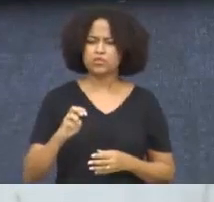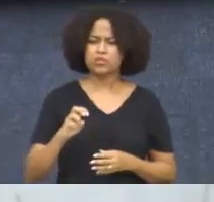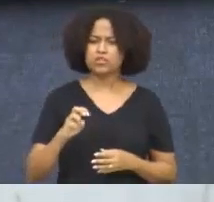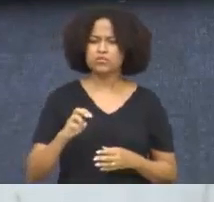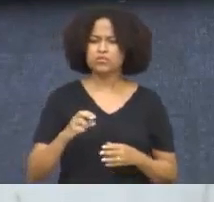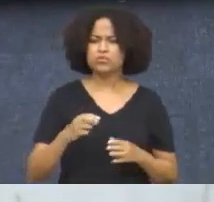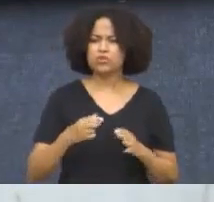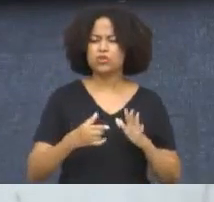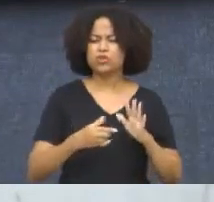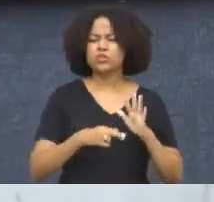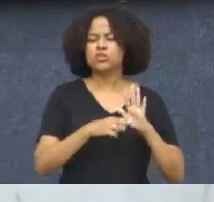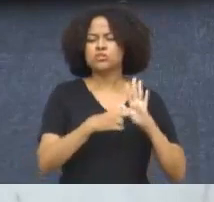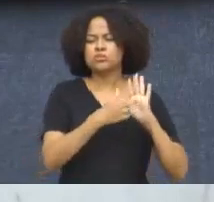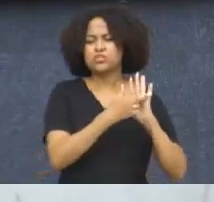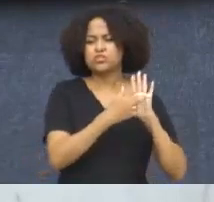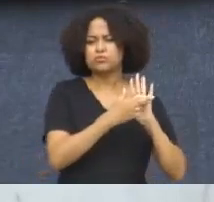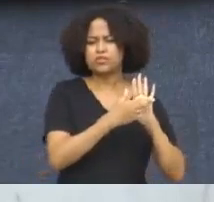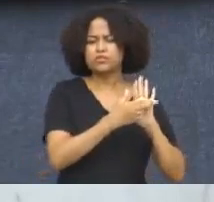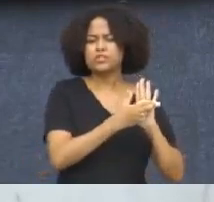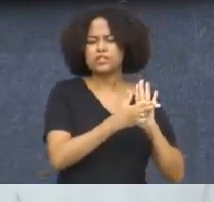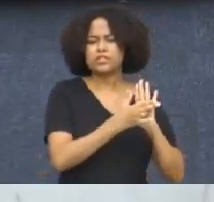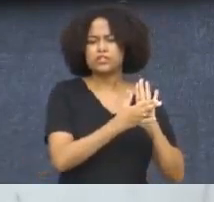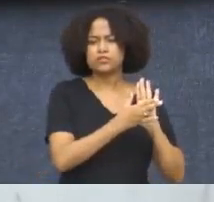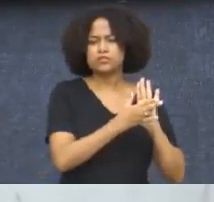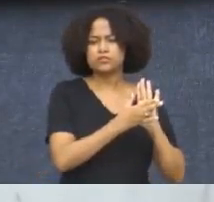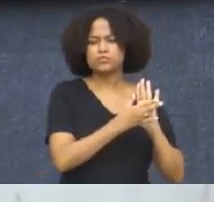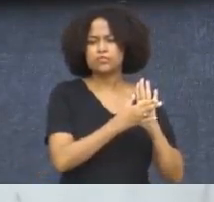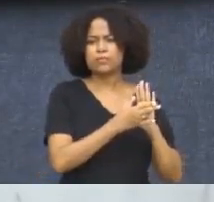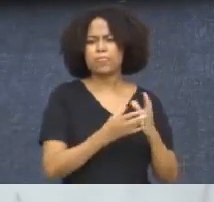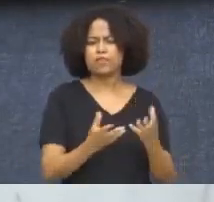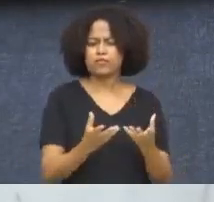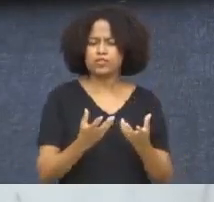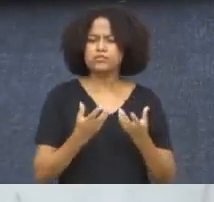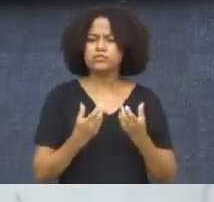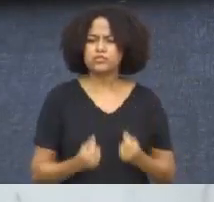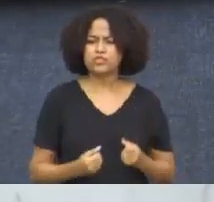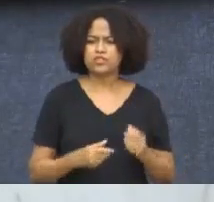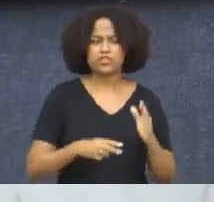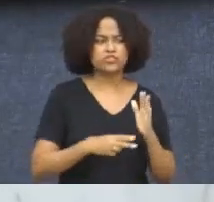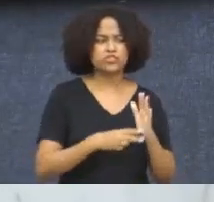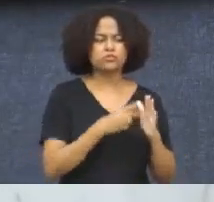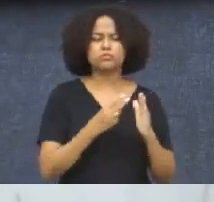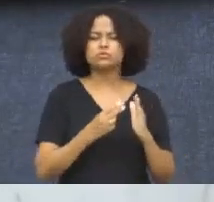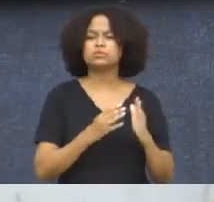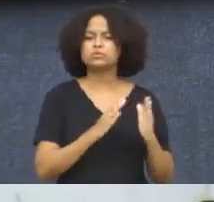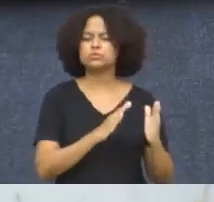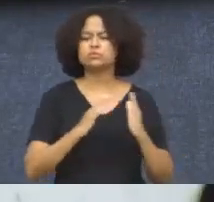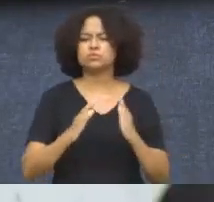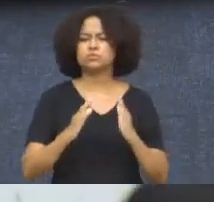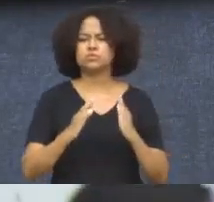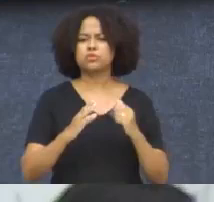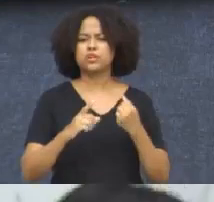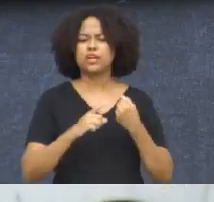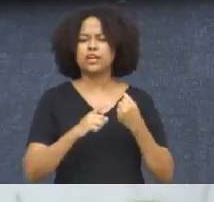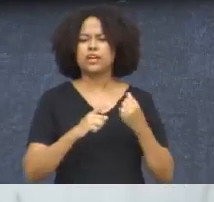regimento interno, seja votado com preferência em segundo turno a emenda